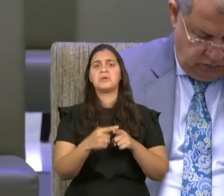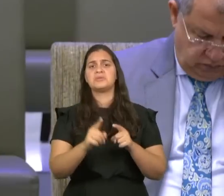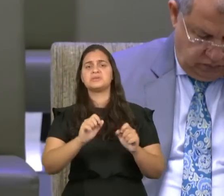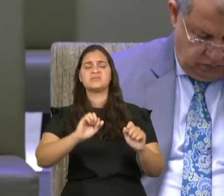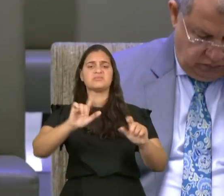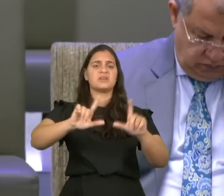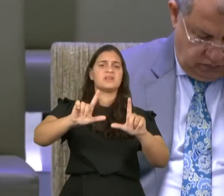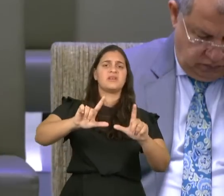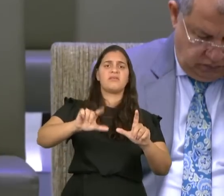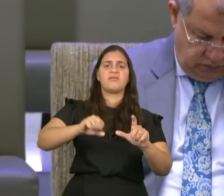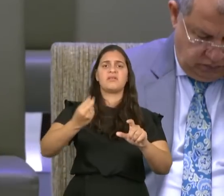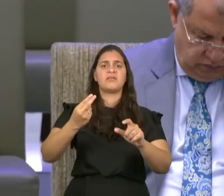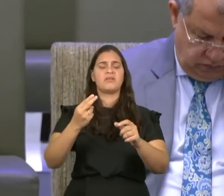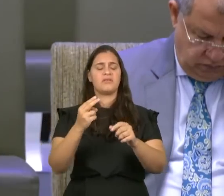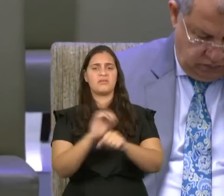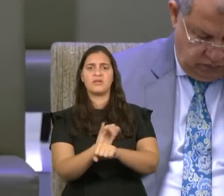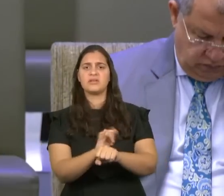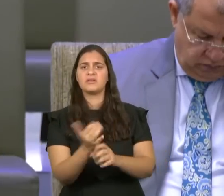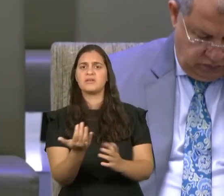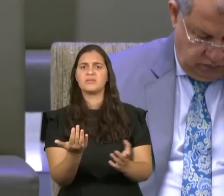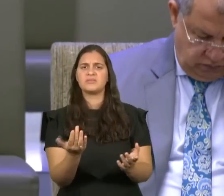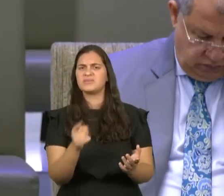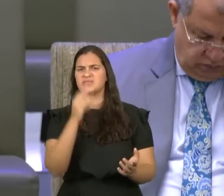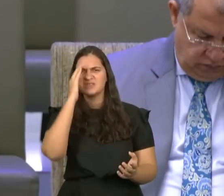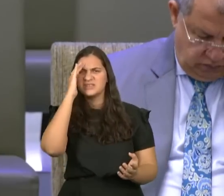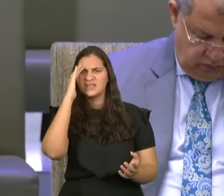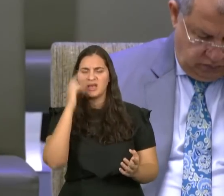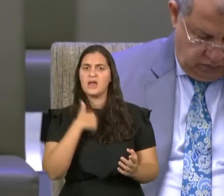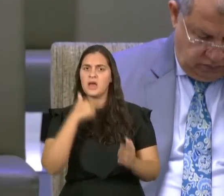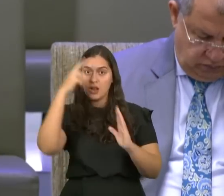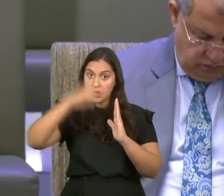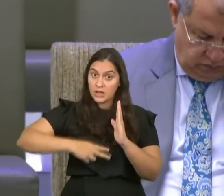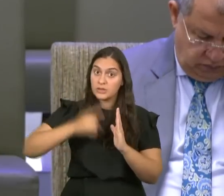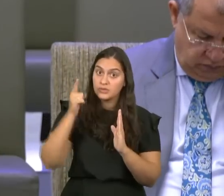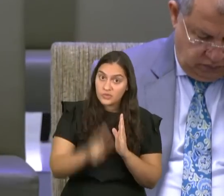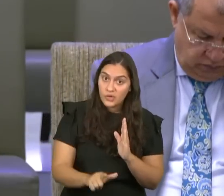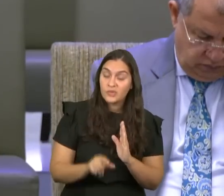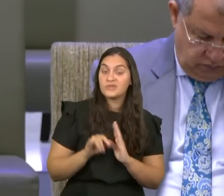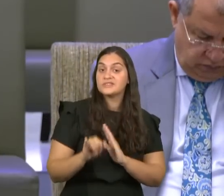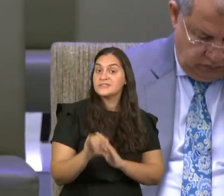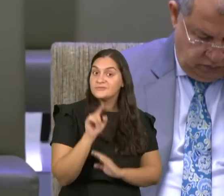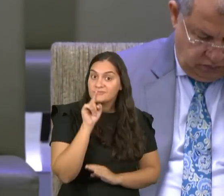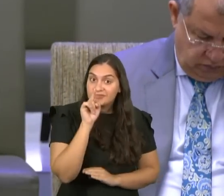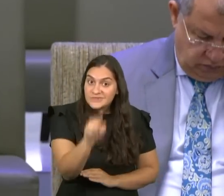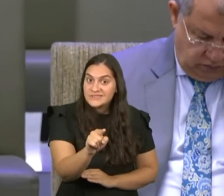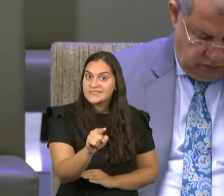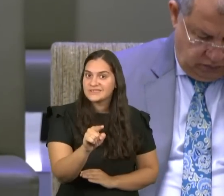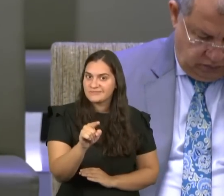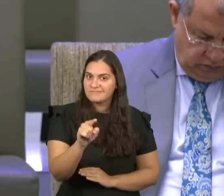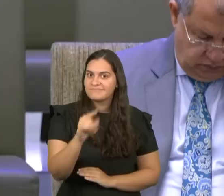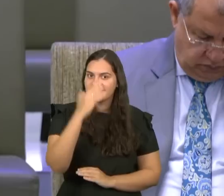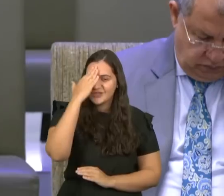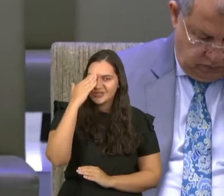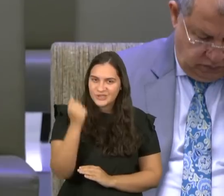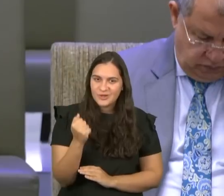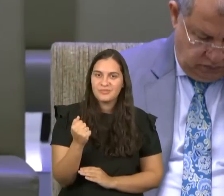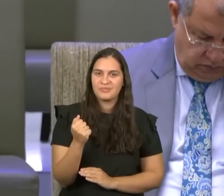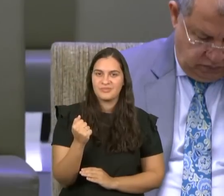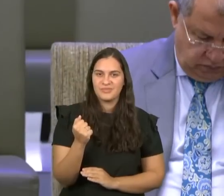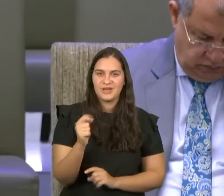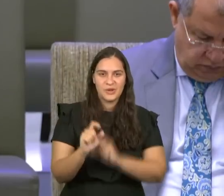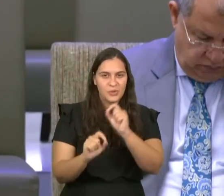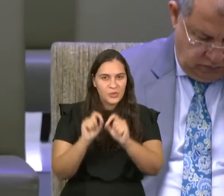eu vou ler de novo que Jesus disse aquela mulher se ao menos você soubesse que